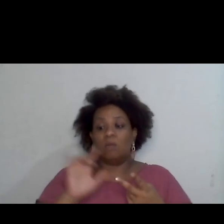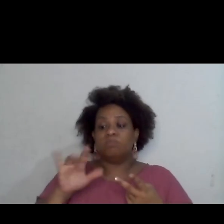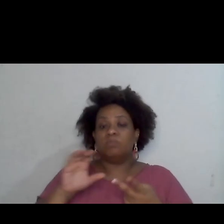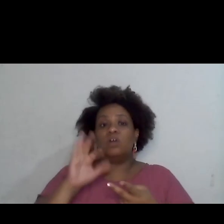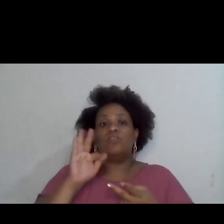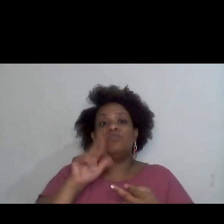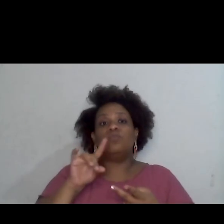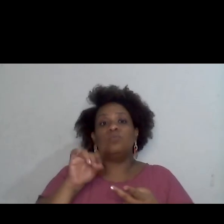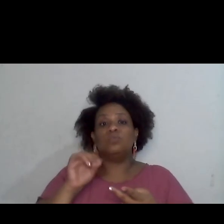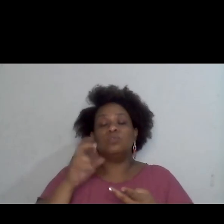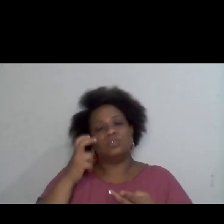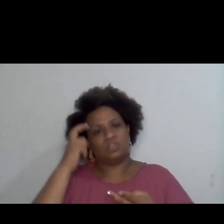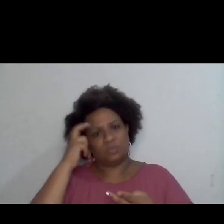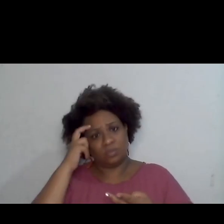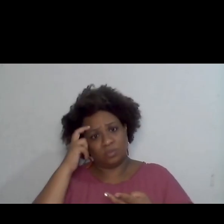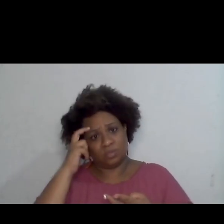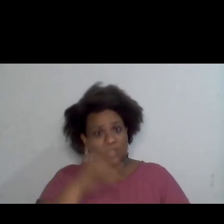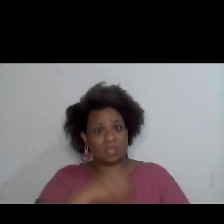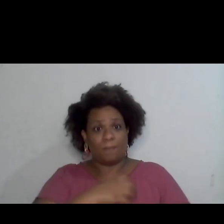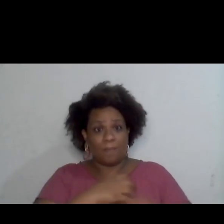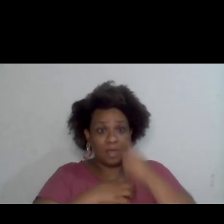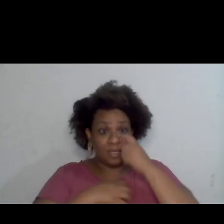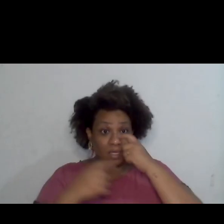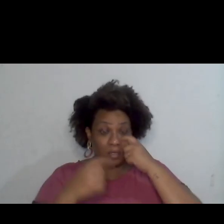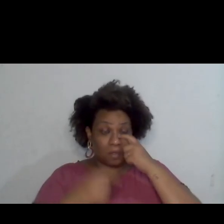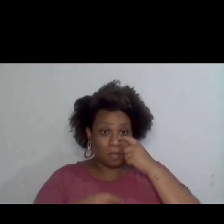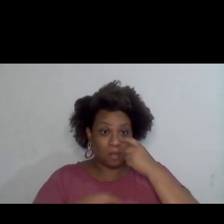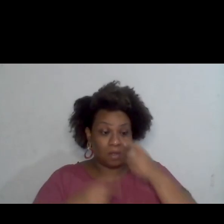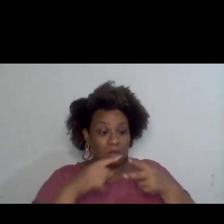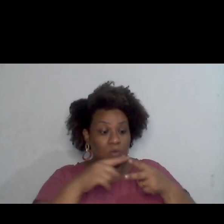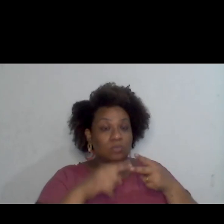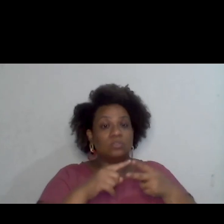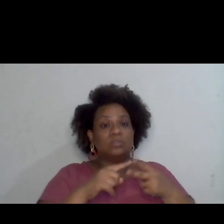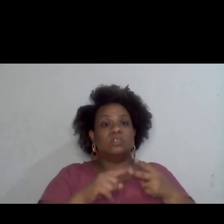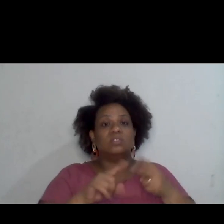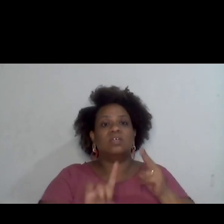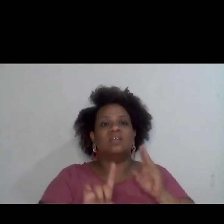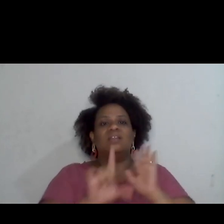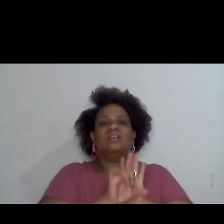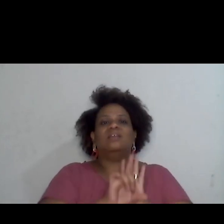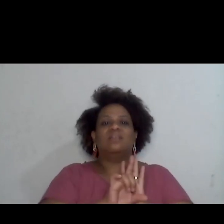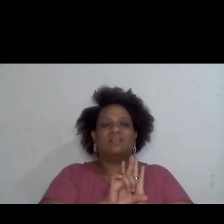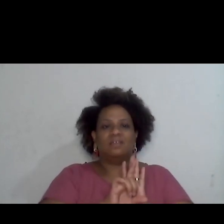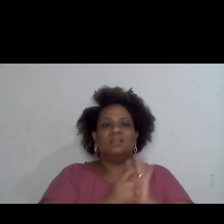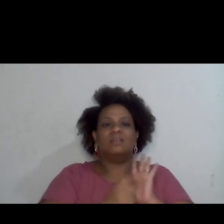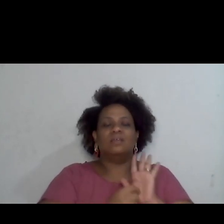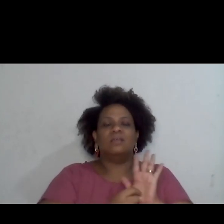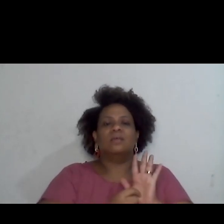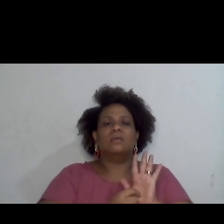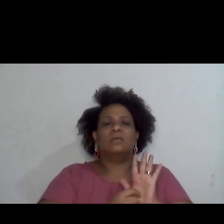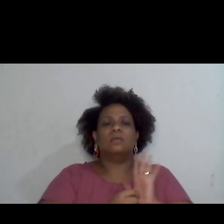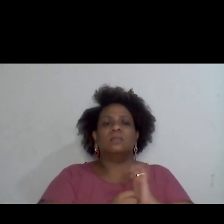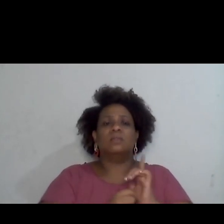que o Fundo de Cultura do Estado da Bahia e o Faz Cultura são legislações que elas clamam